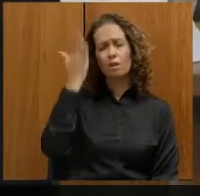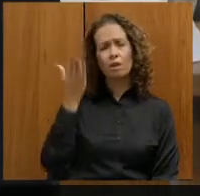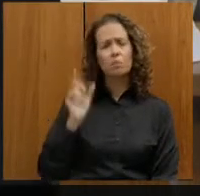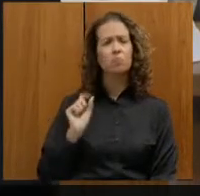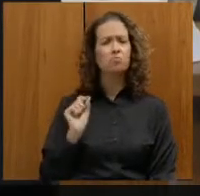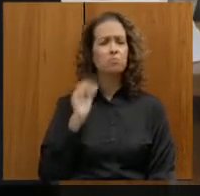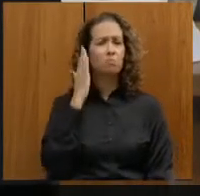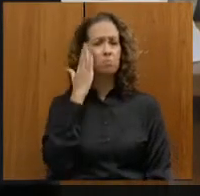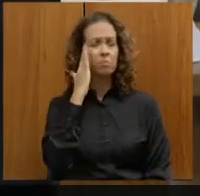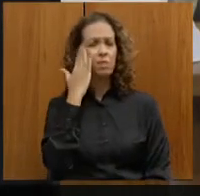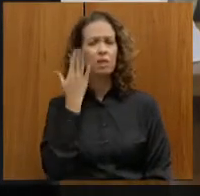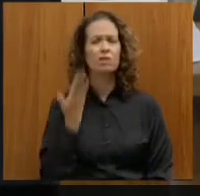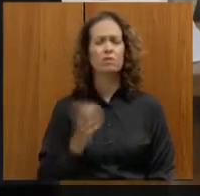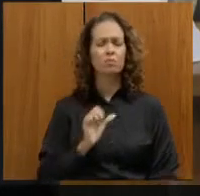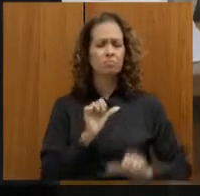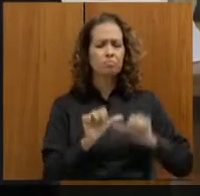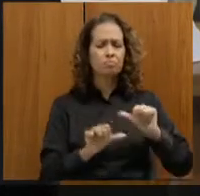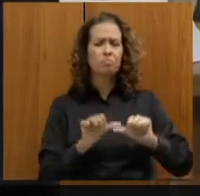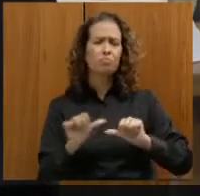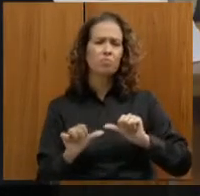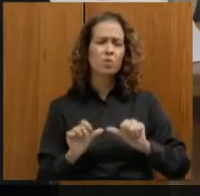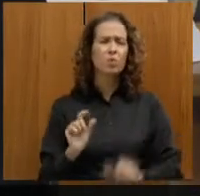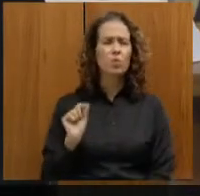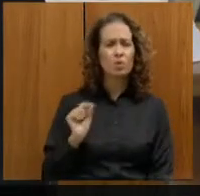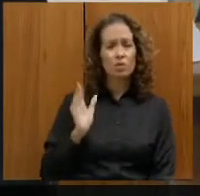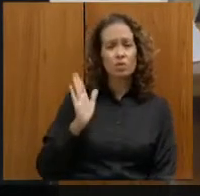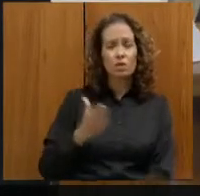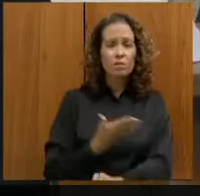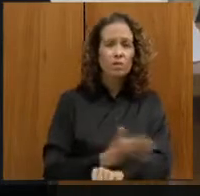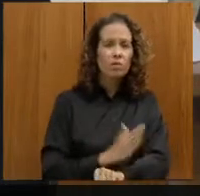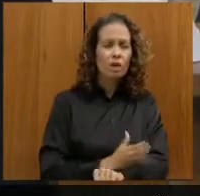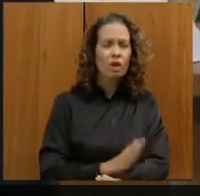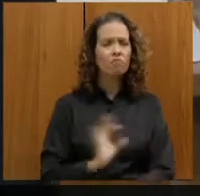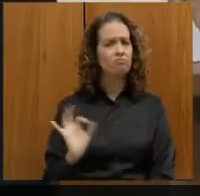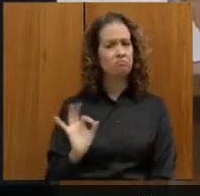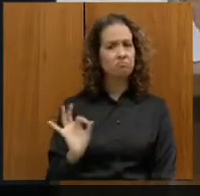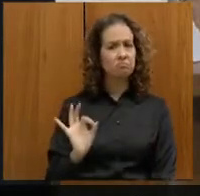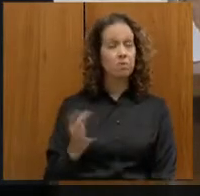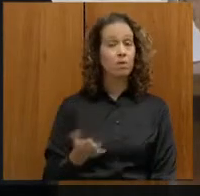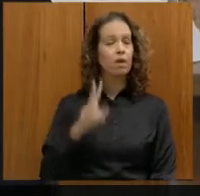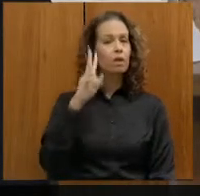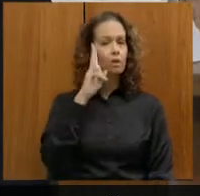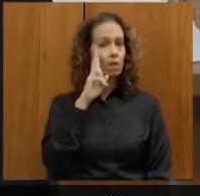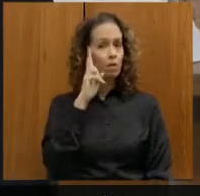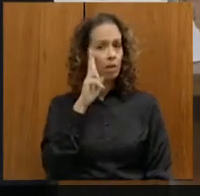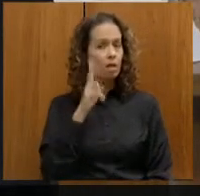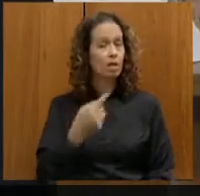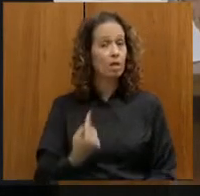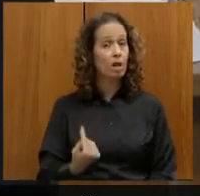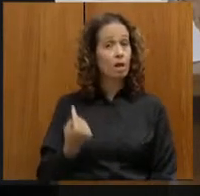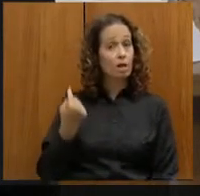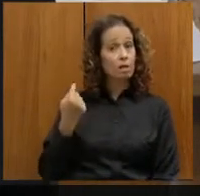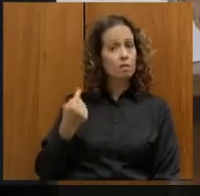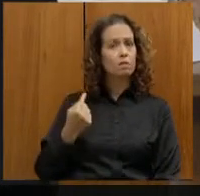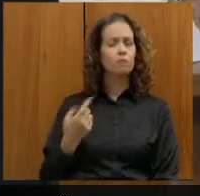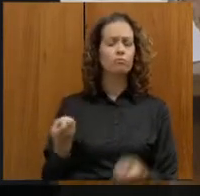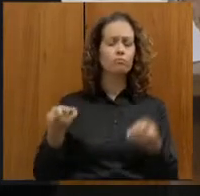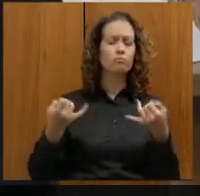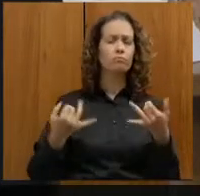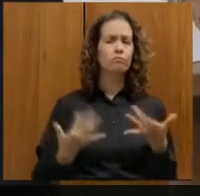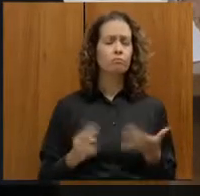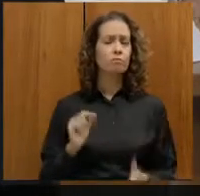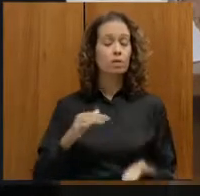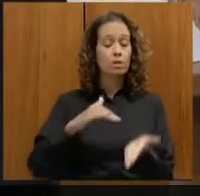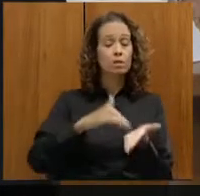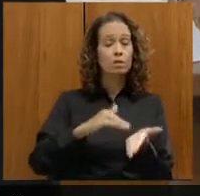não alterou atualmente O que está sendo praticado pelo Estado lembrando como coloquei puxou Naquela vez eu